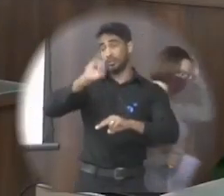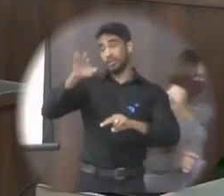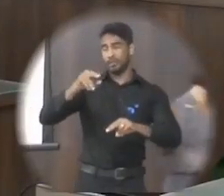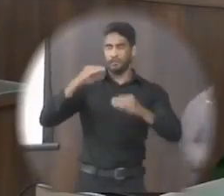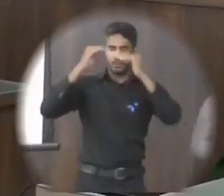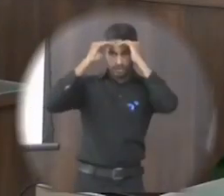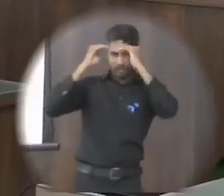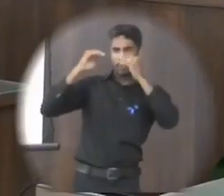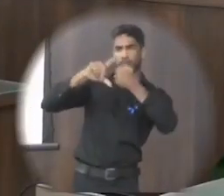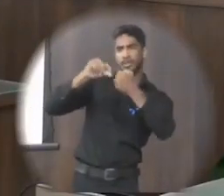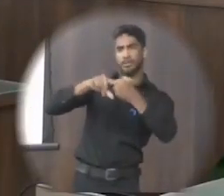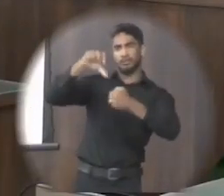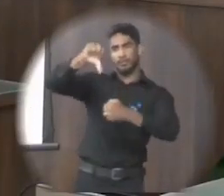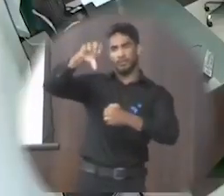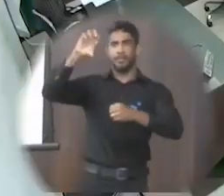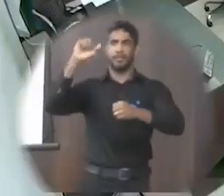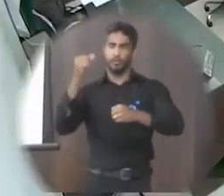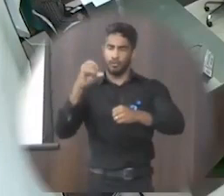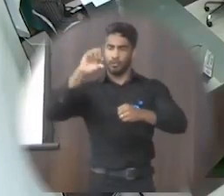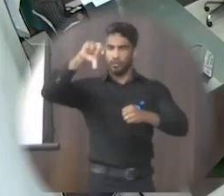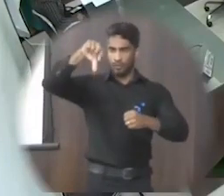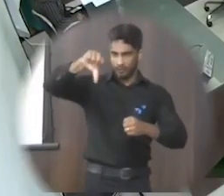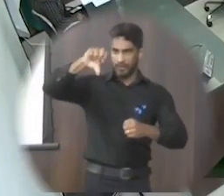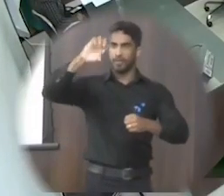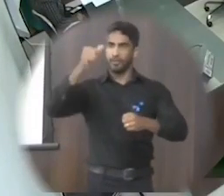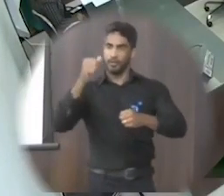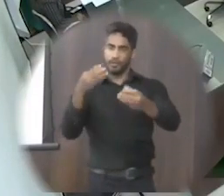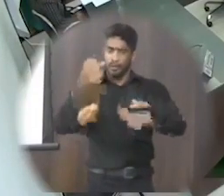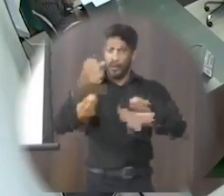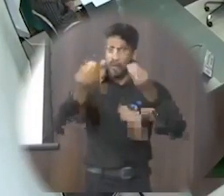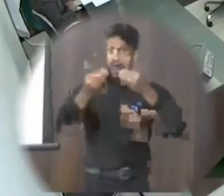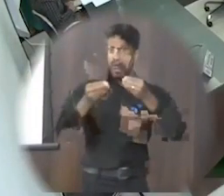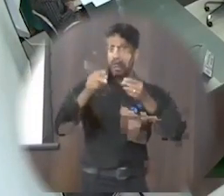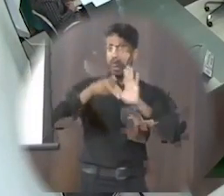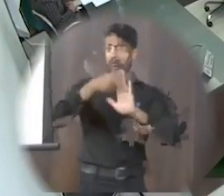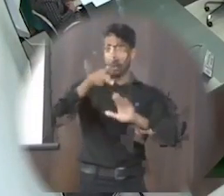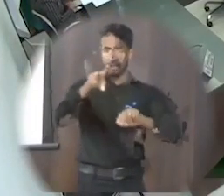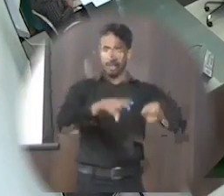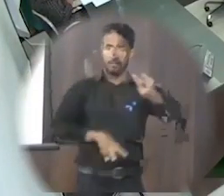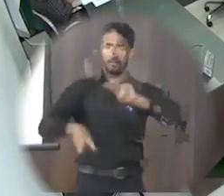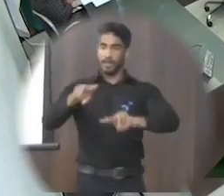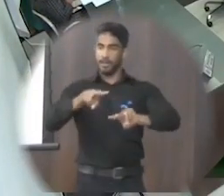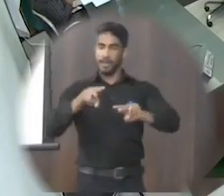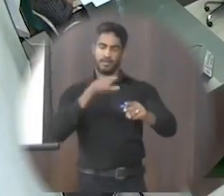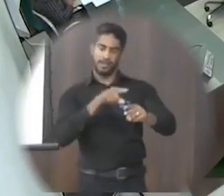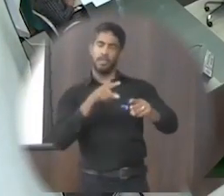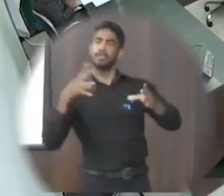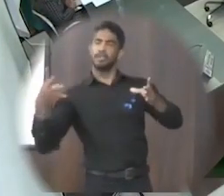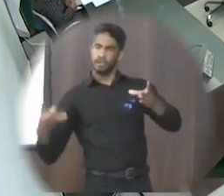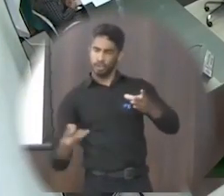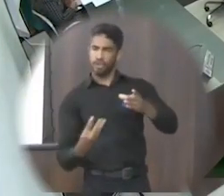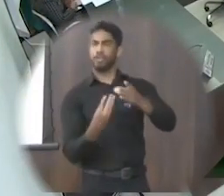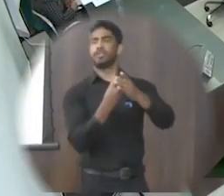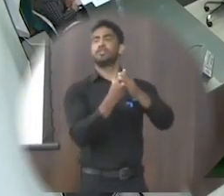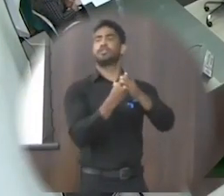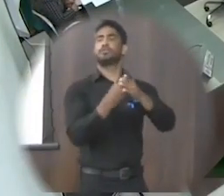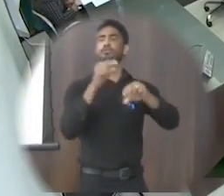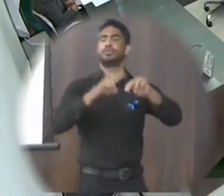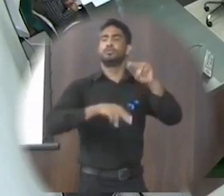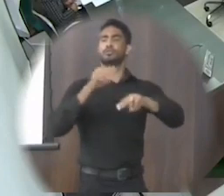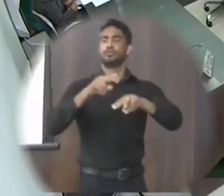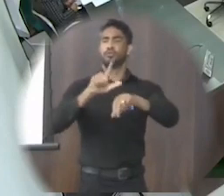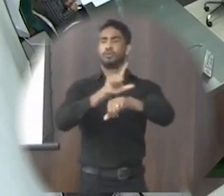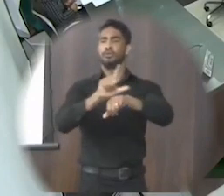98 do regimento interno desta casa, veio o projeto para análise. Fundamentação: o projeto de lei institui a campanha Junho Violeta, com o objetivo